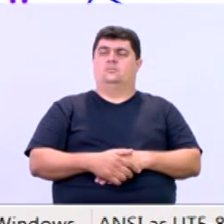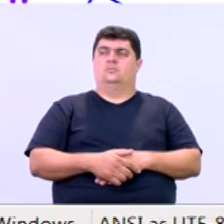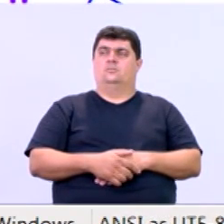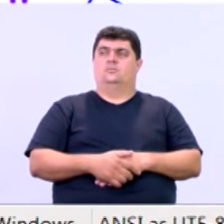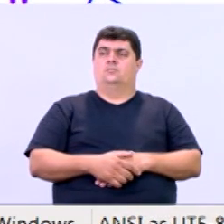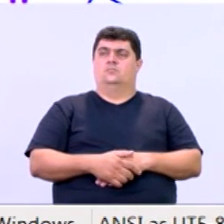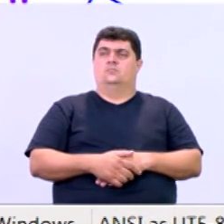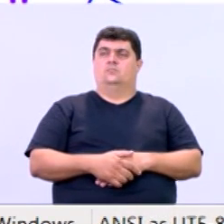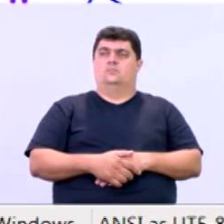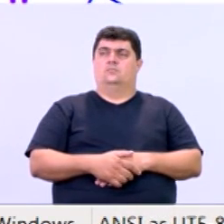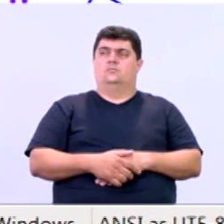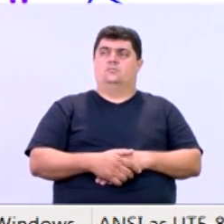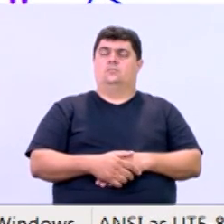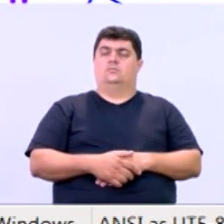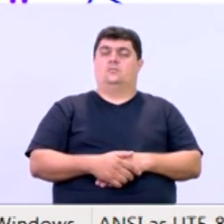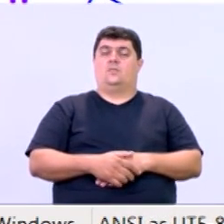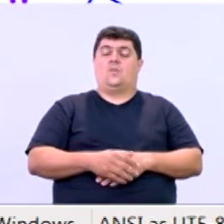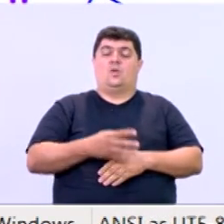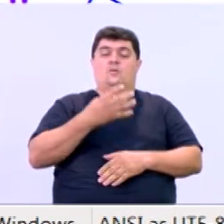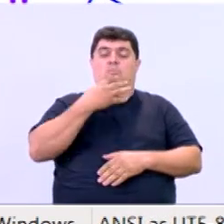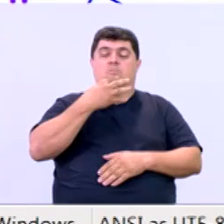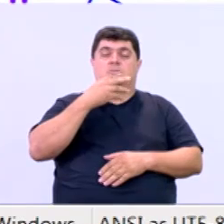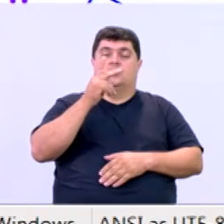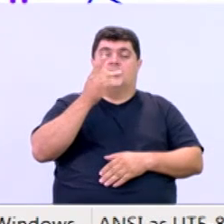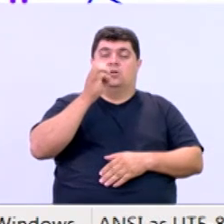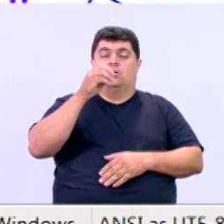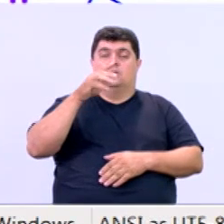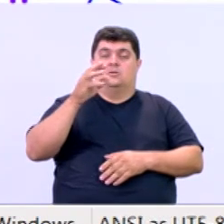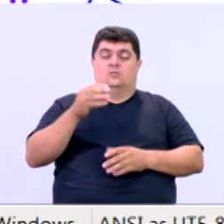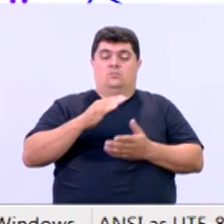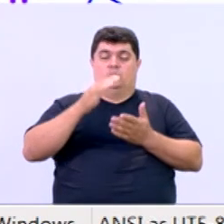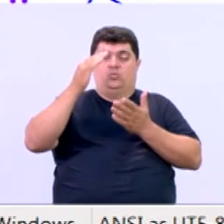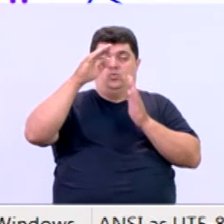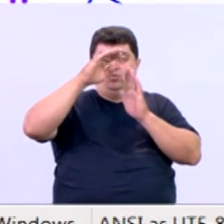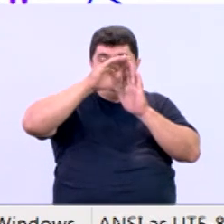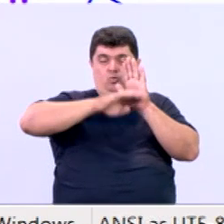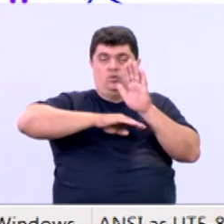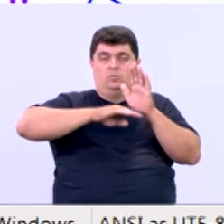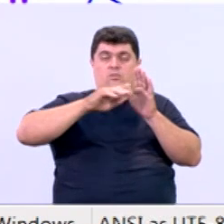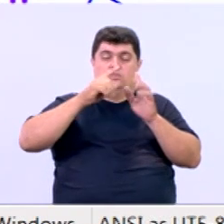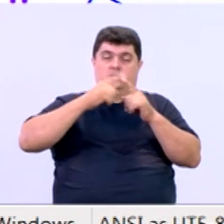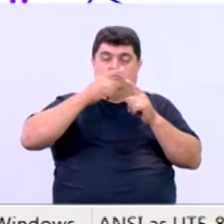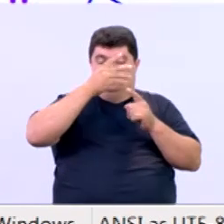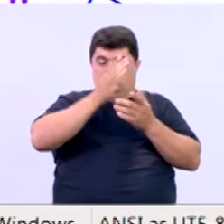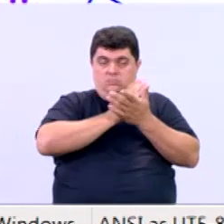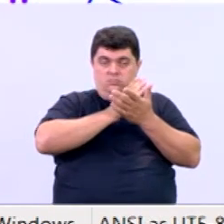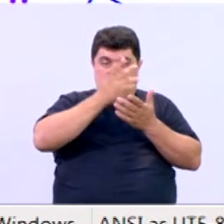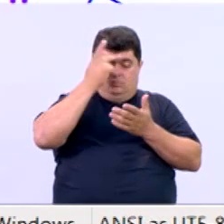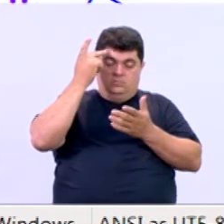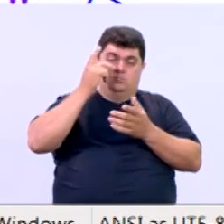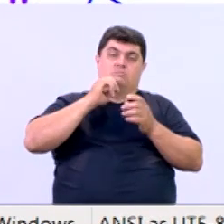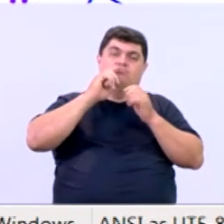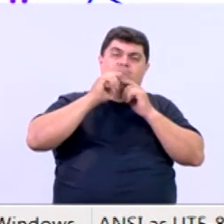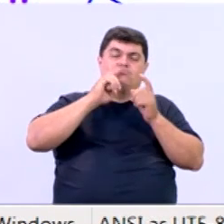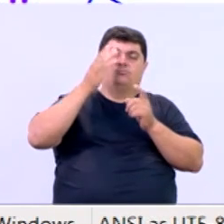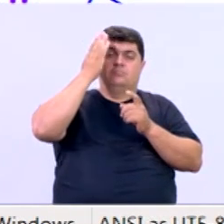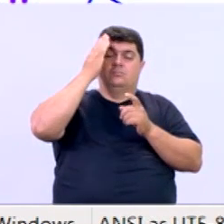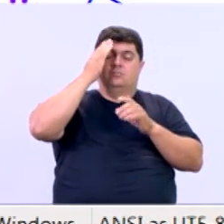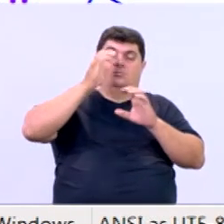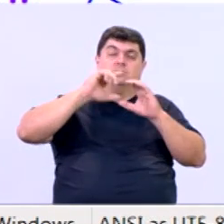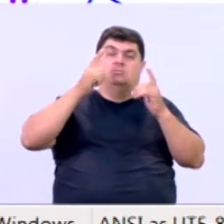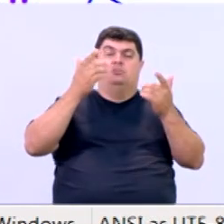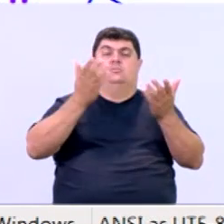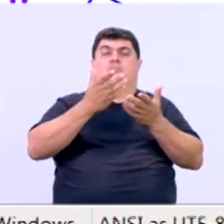Vamos começar a explorar o HTML desde o começo. Então, vai ter a chance de algumas pessoas poderem tirar dúvida